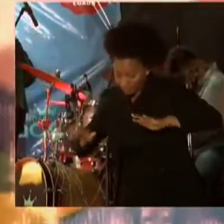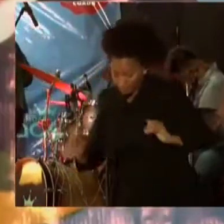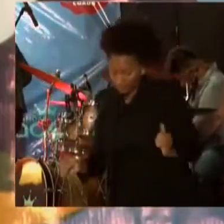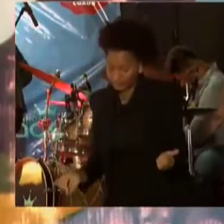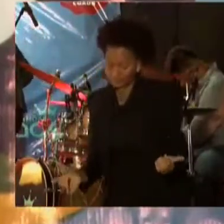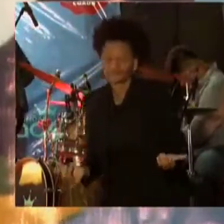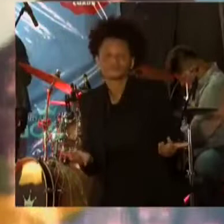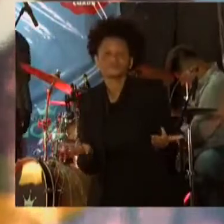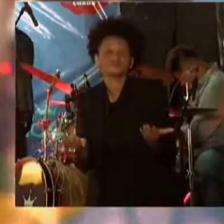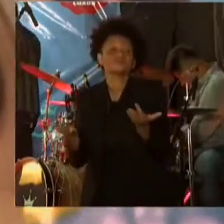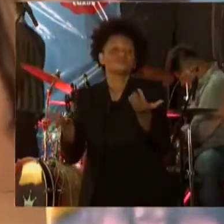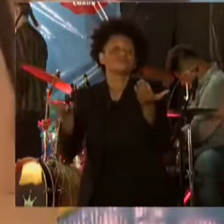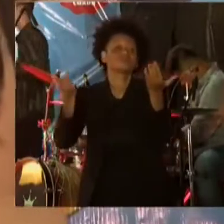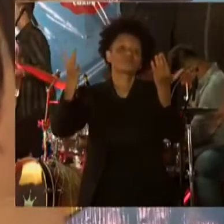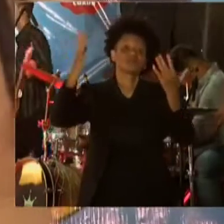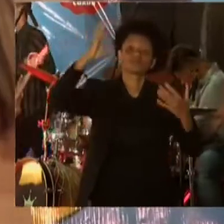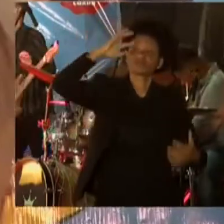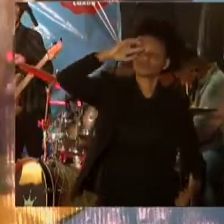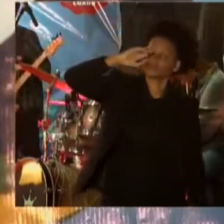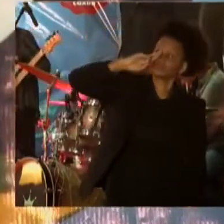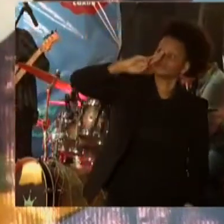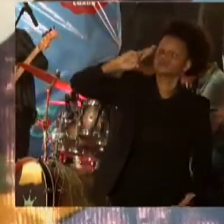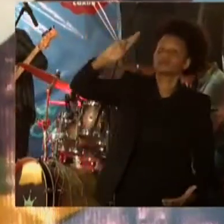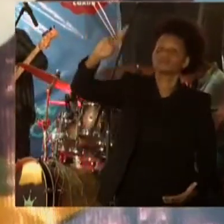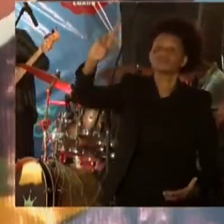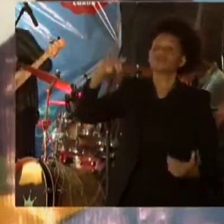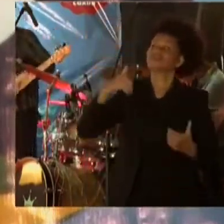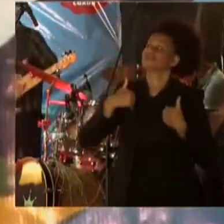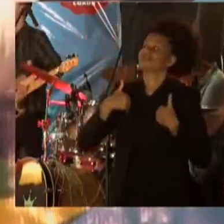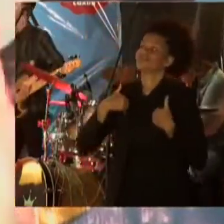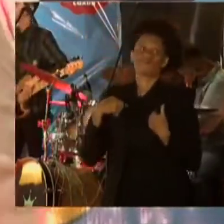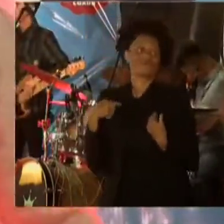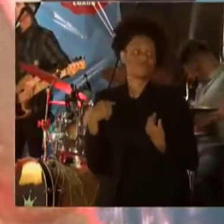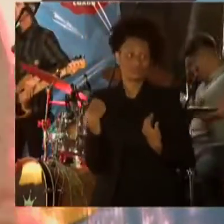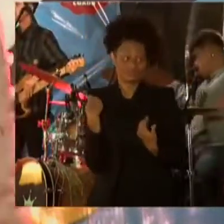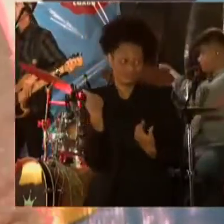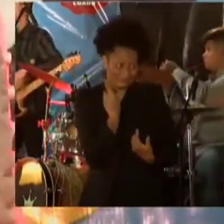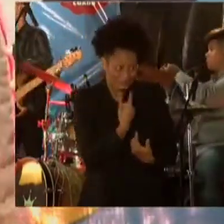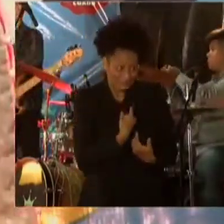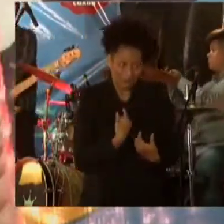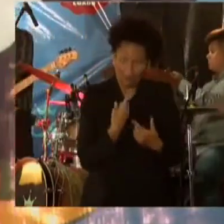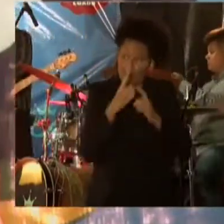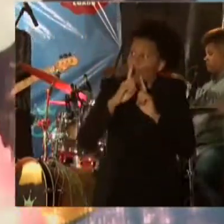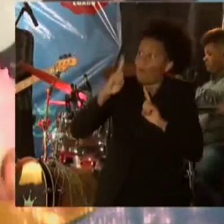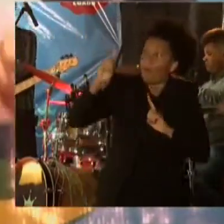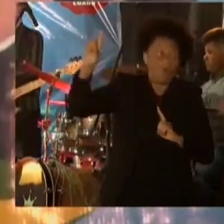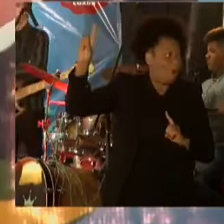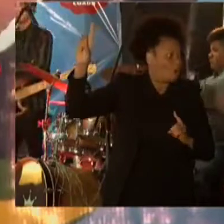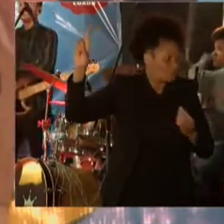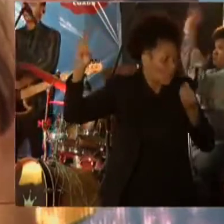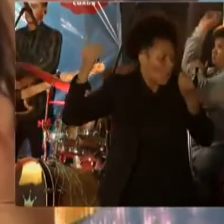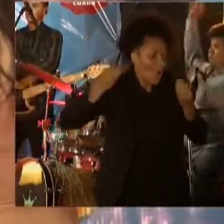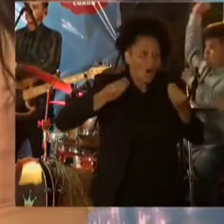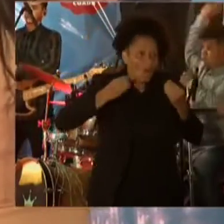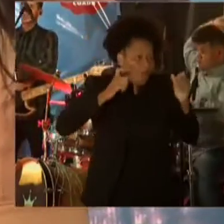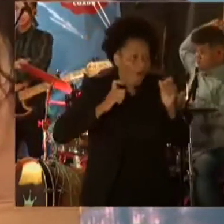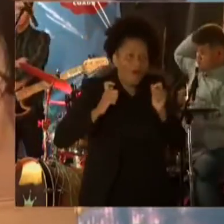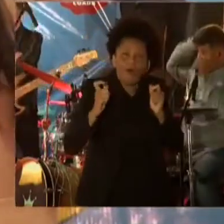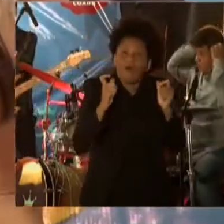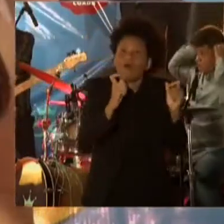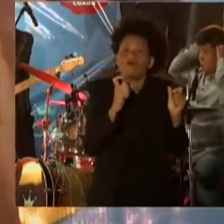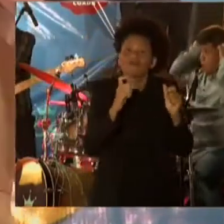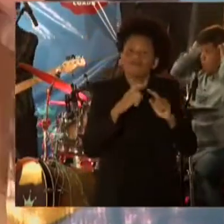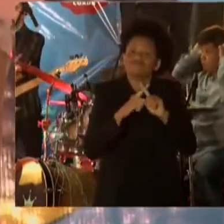adora. Oh, Senhor, o que seria de nós se não fosse Ele? Aonde nós estaríamos se